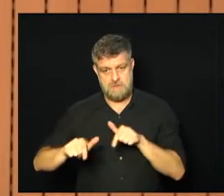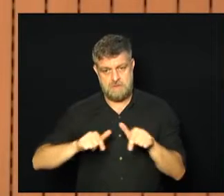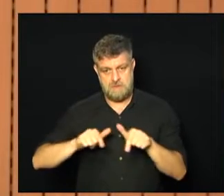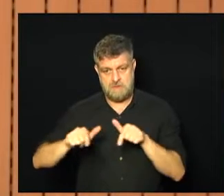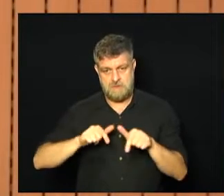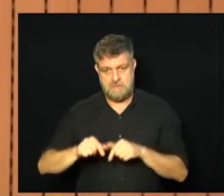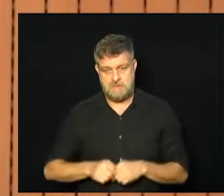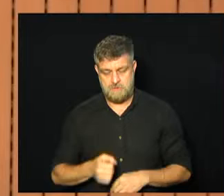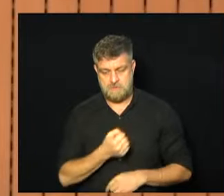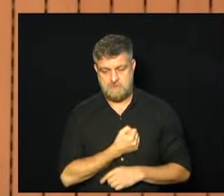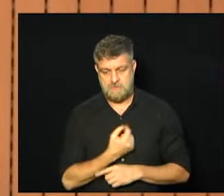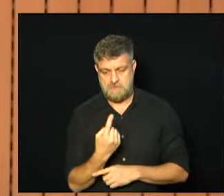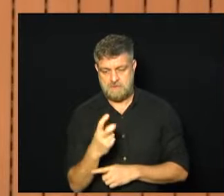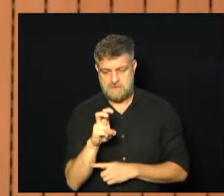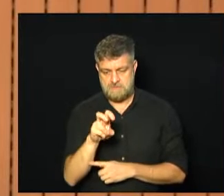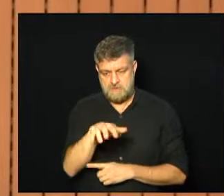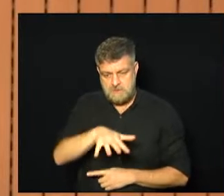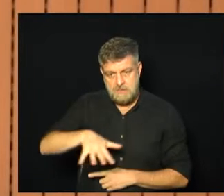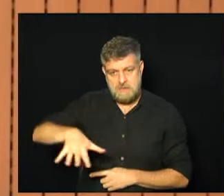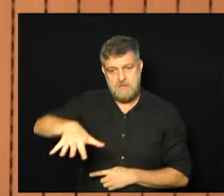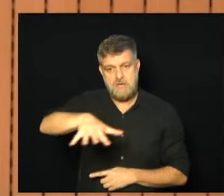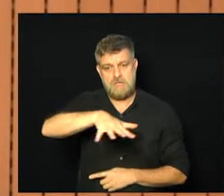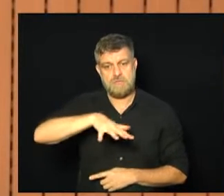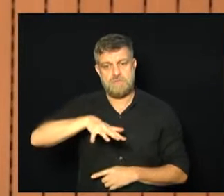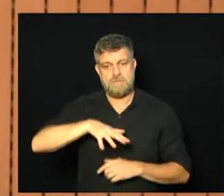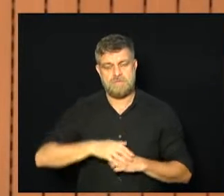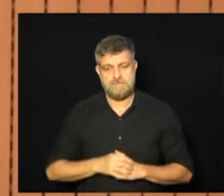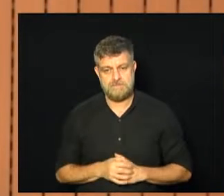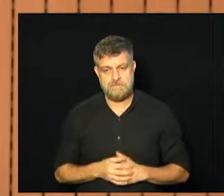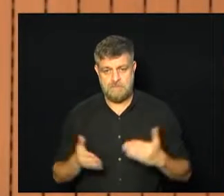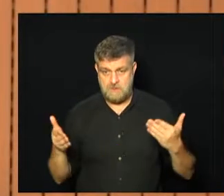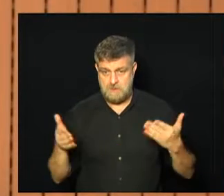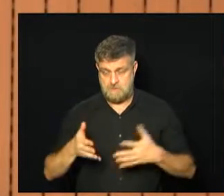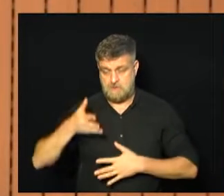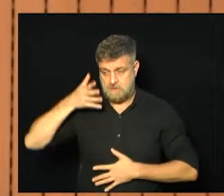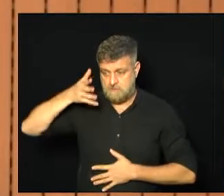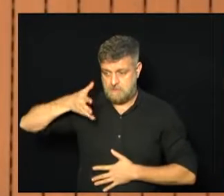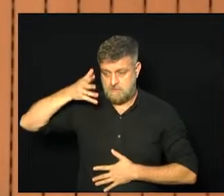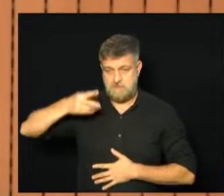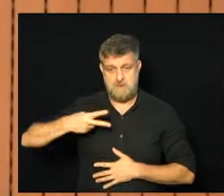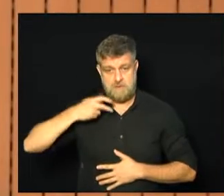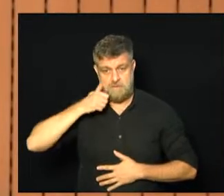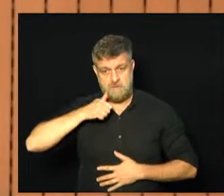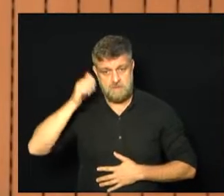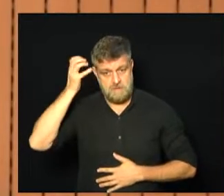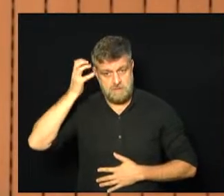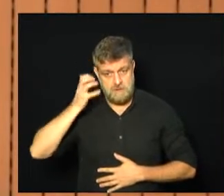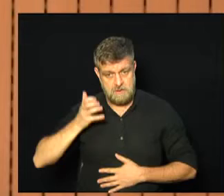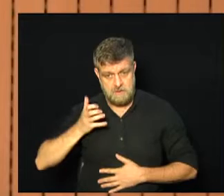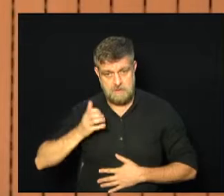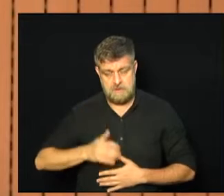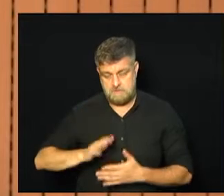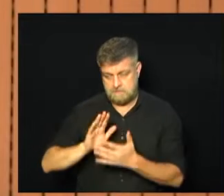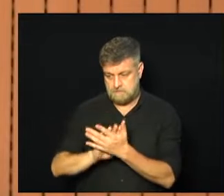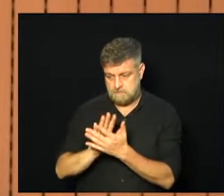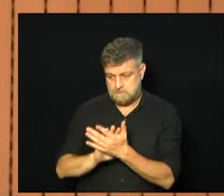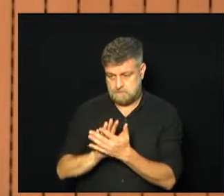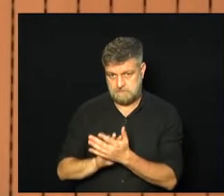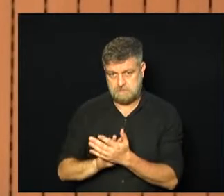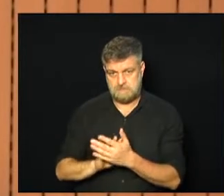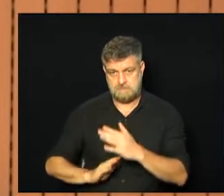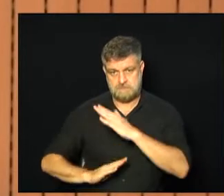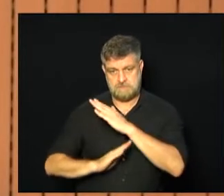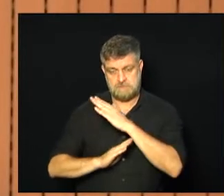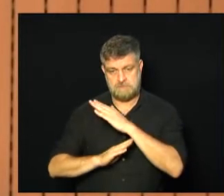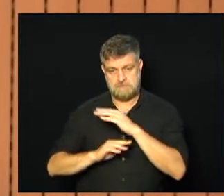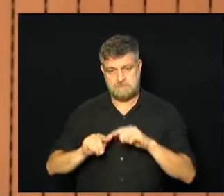da 15ª Região. Com a palavra, a vereadora Guida Calisto para a homenagem da Câmara Municipal